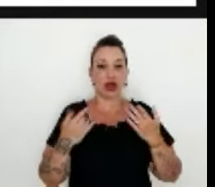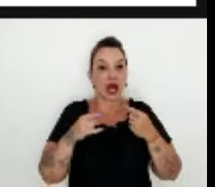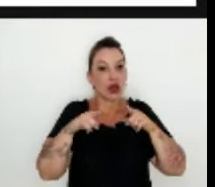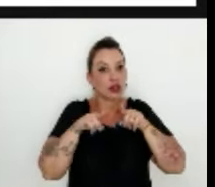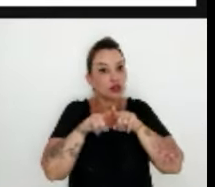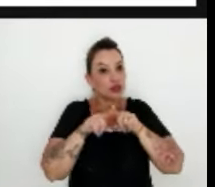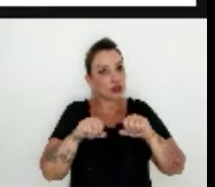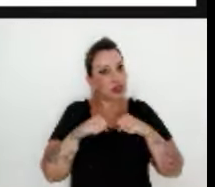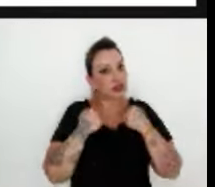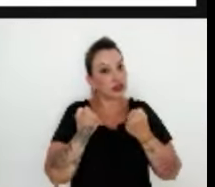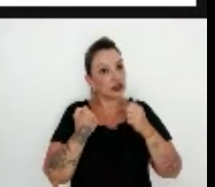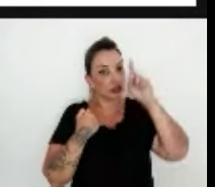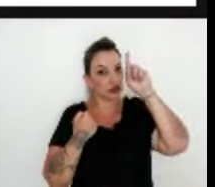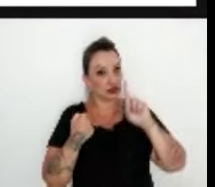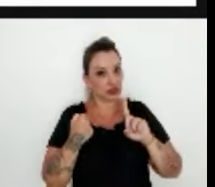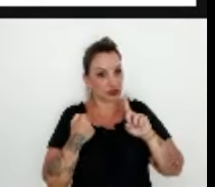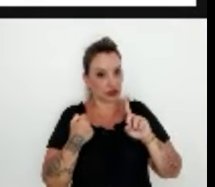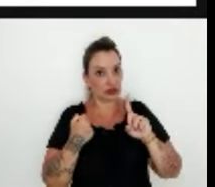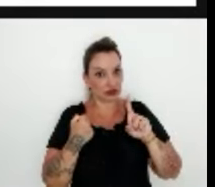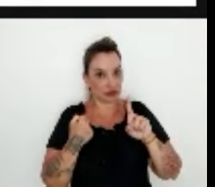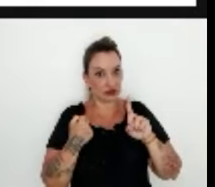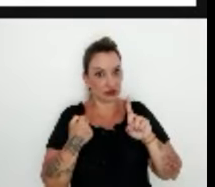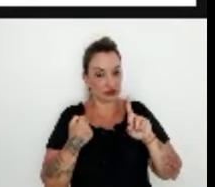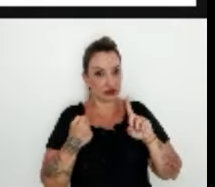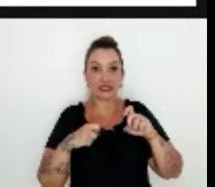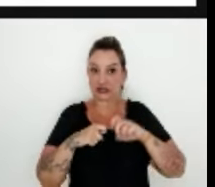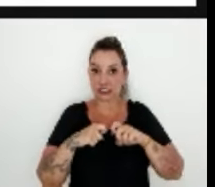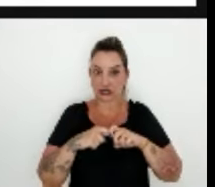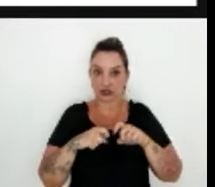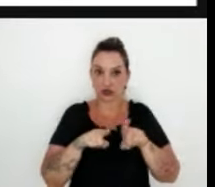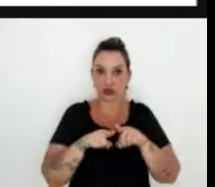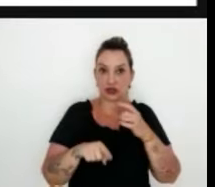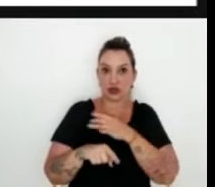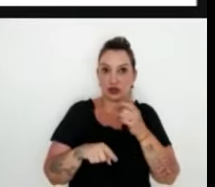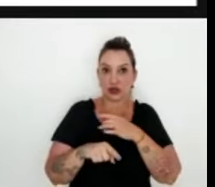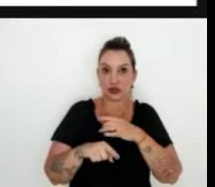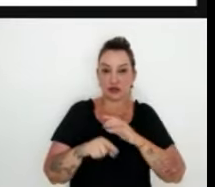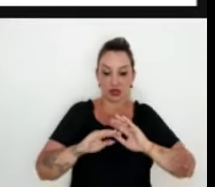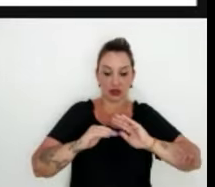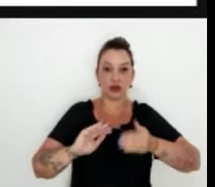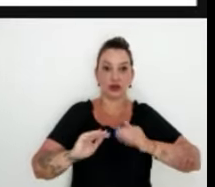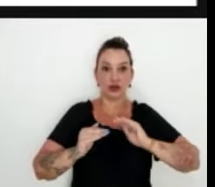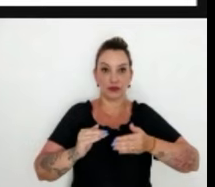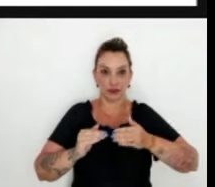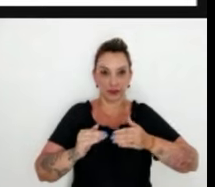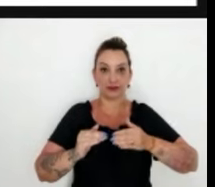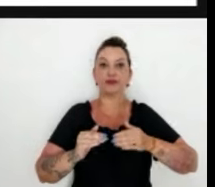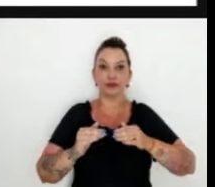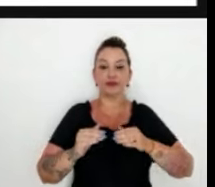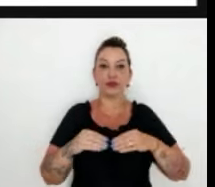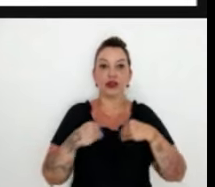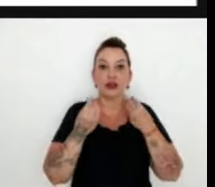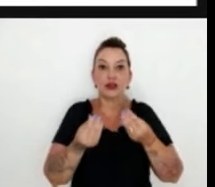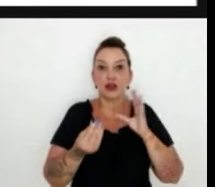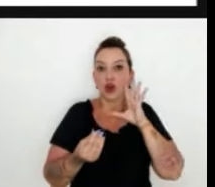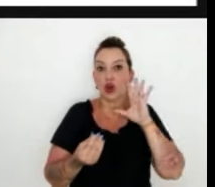dos direitos relativos ao gênero e à sexualidade ao medo da pedofilia e ao oferecer uma solução para esse